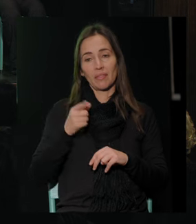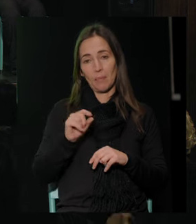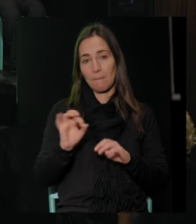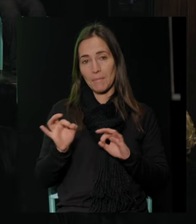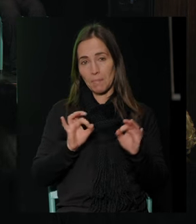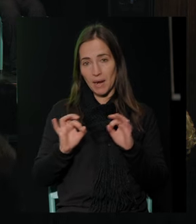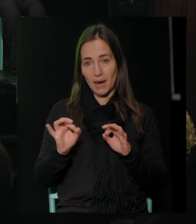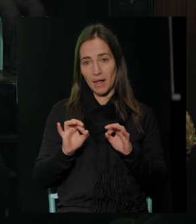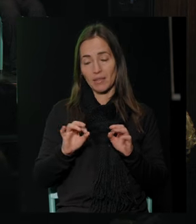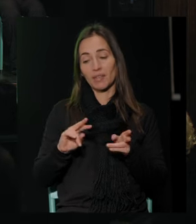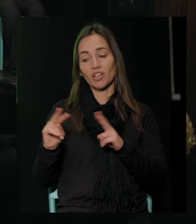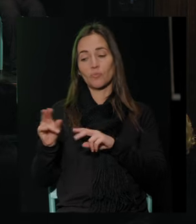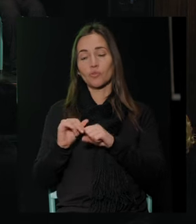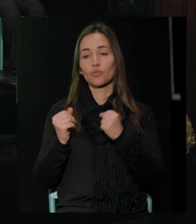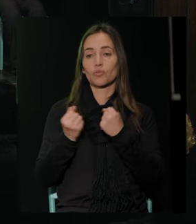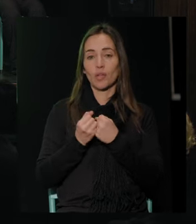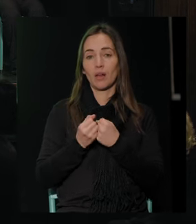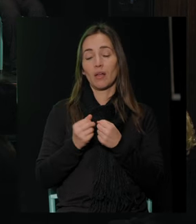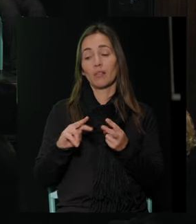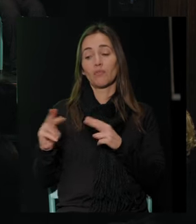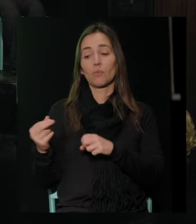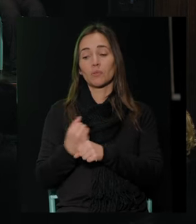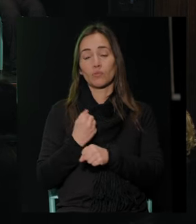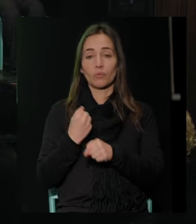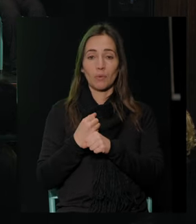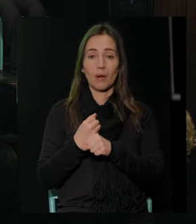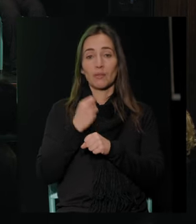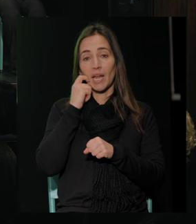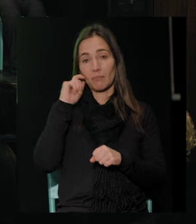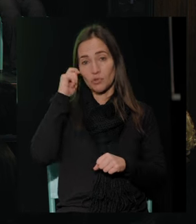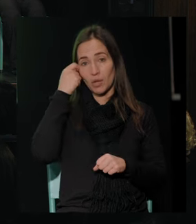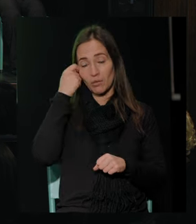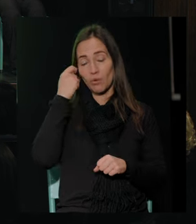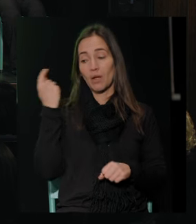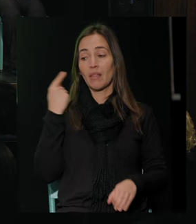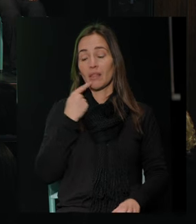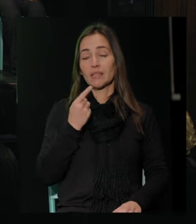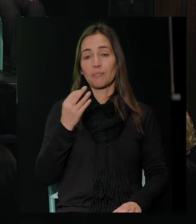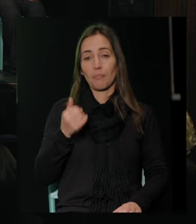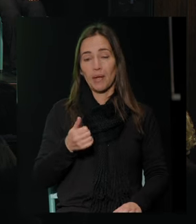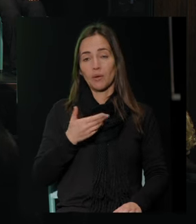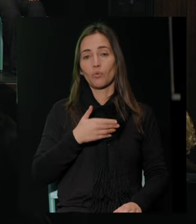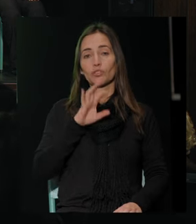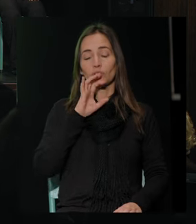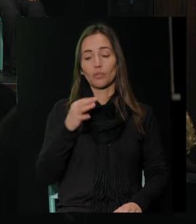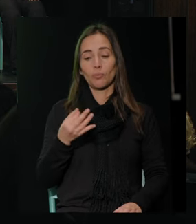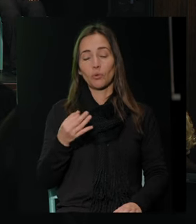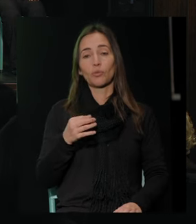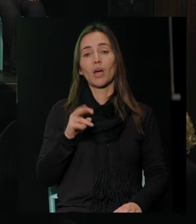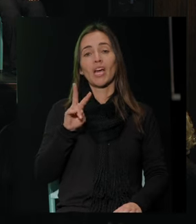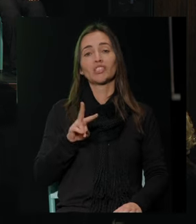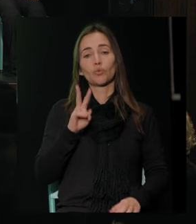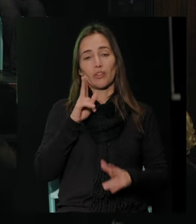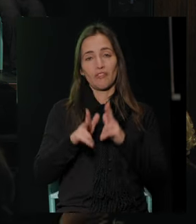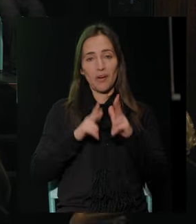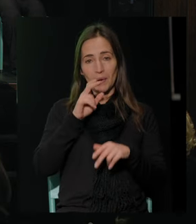a transição social e laboral daqueles, exatamente, que sairão prejudicados. E a Filipa disse bem, aqui no Distrito do Porto, a segunda refinaria da Galp em Matosinhos